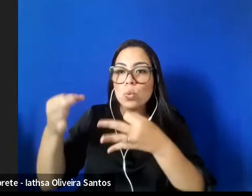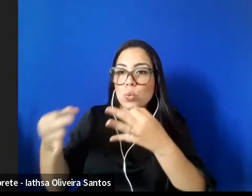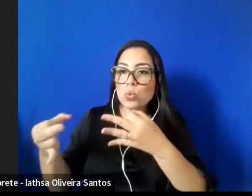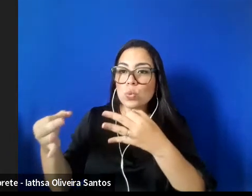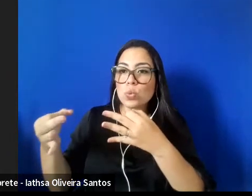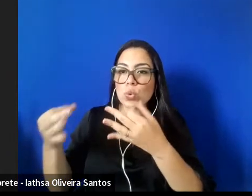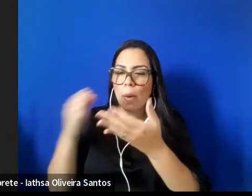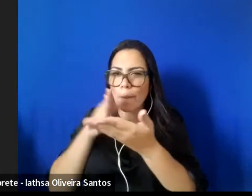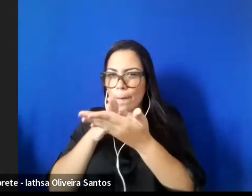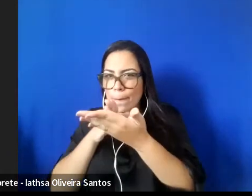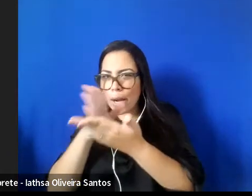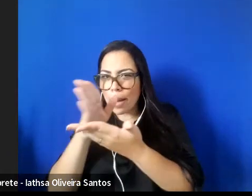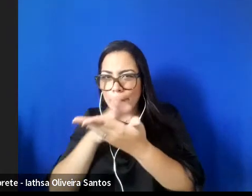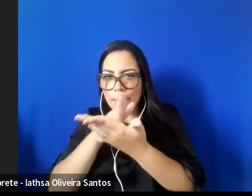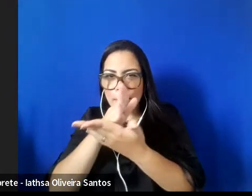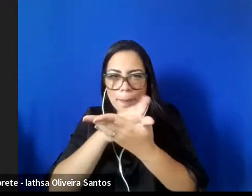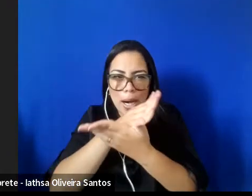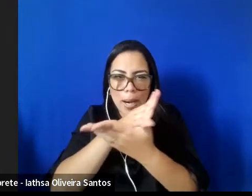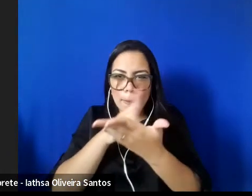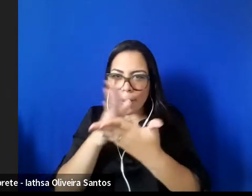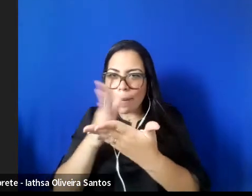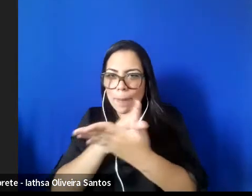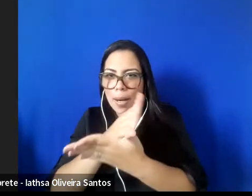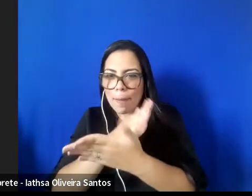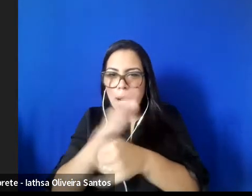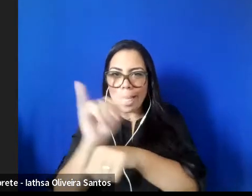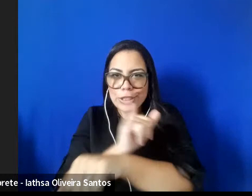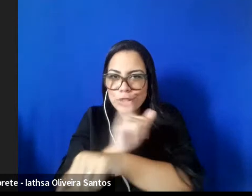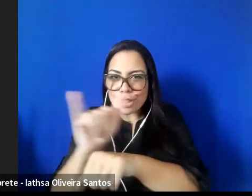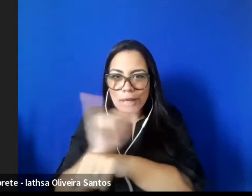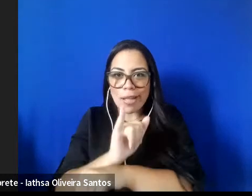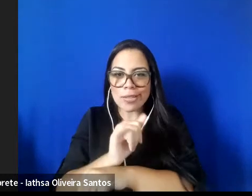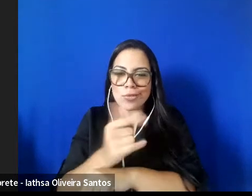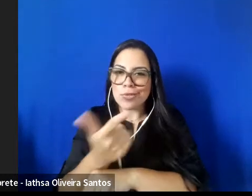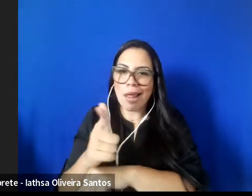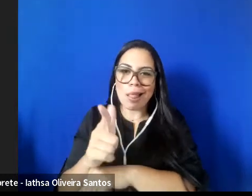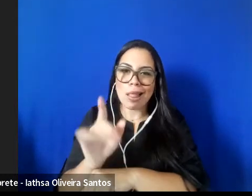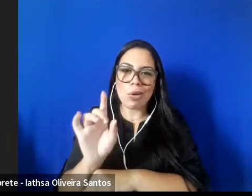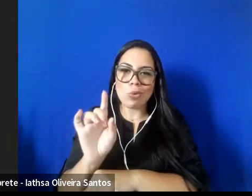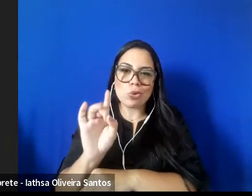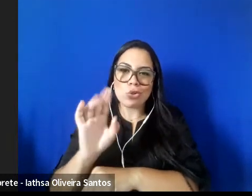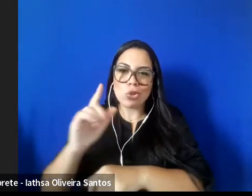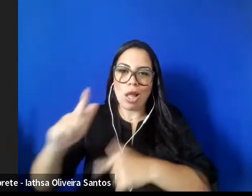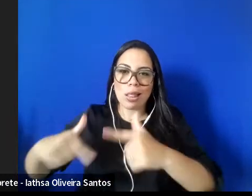traça programas de ação. Ele trabalha com o que aparece na frente.